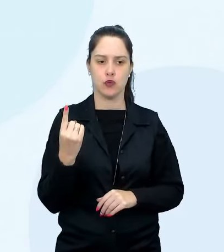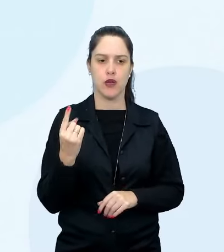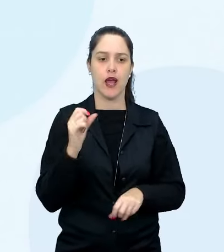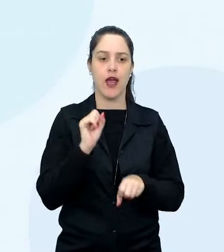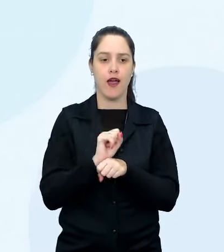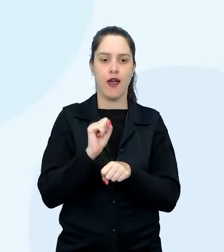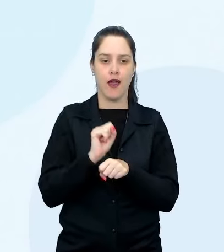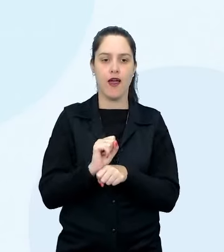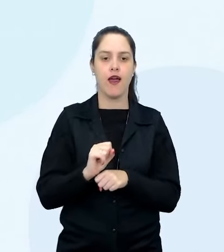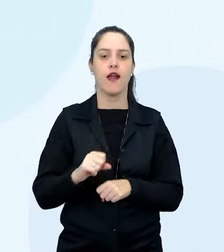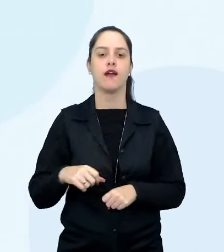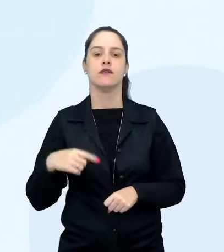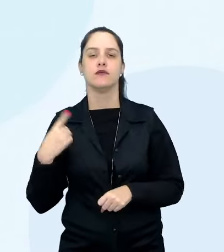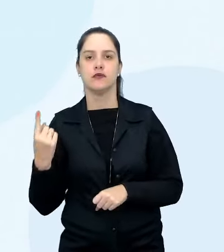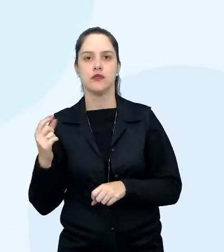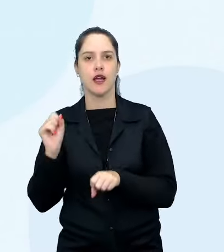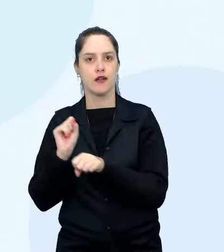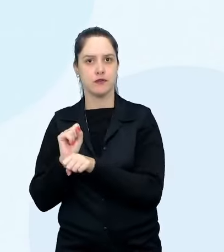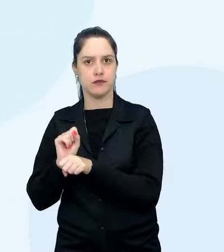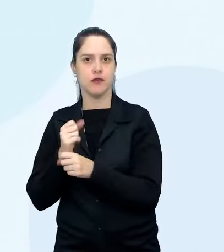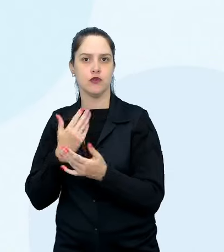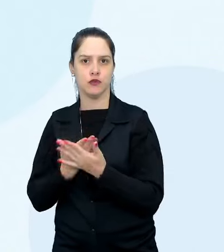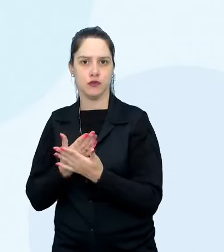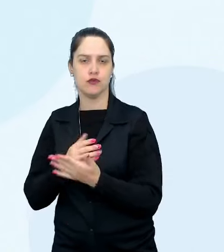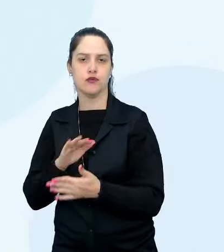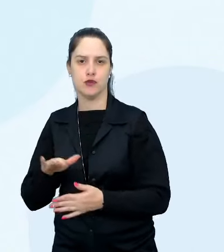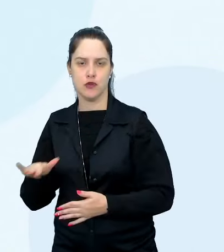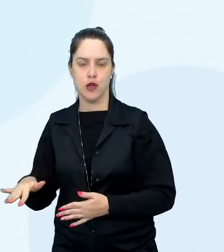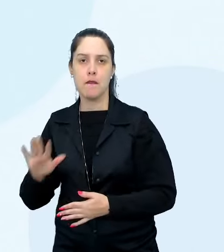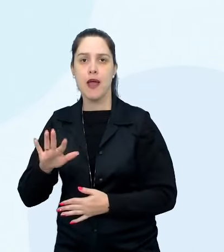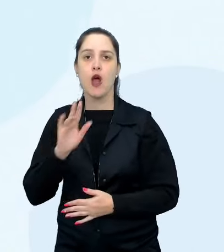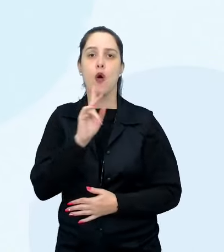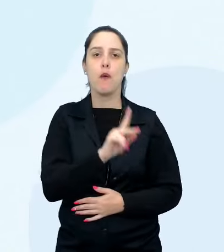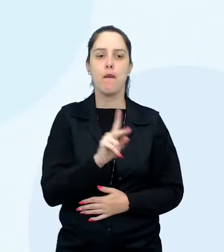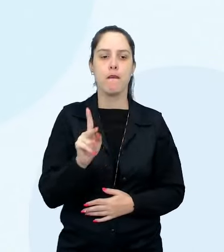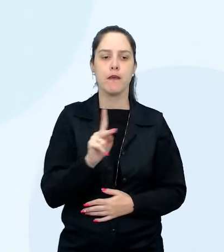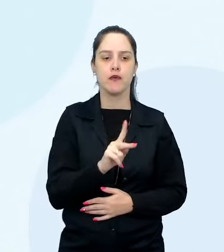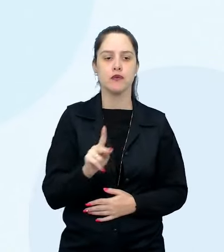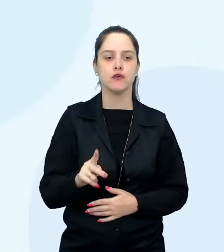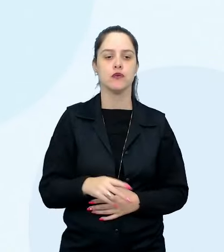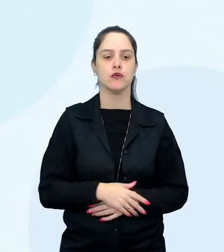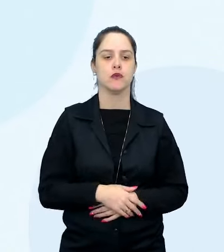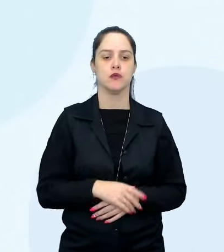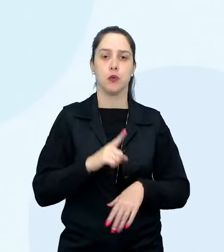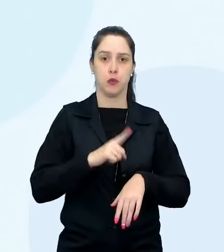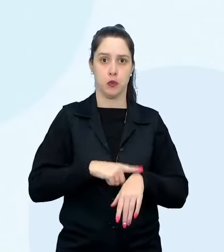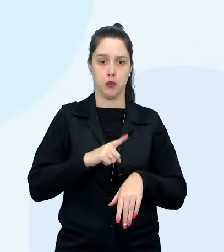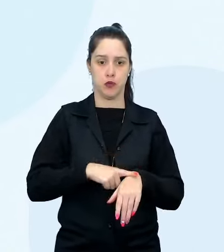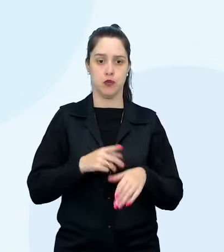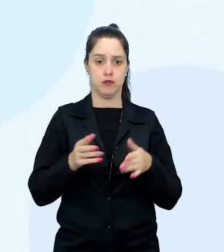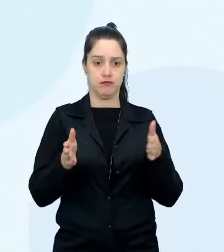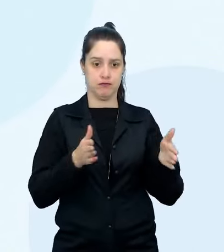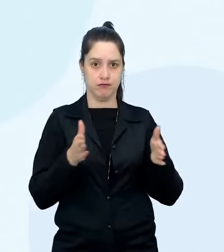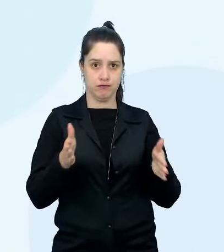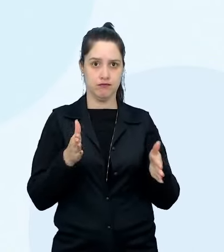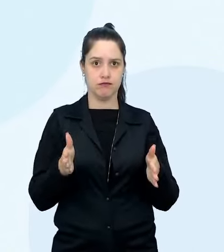professor e o outro para a esfera de estudante. No professor, por muito tempo e muito